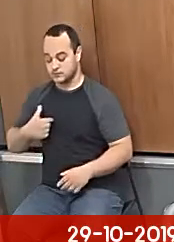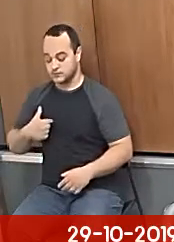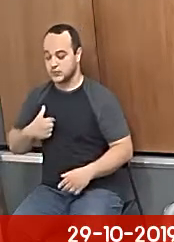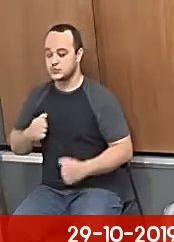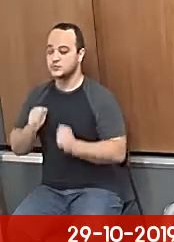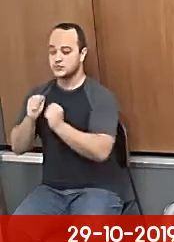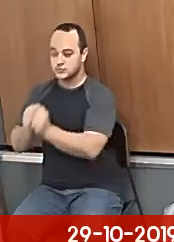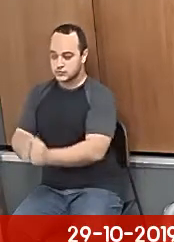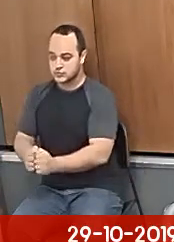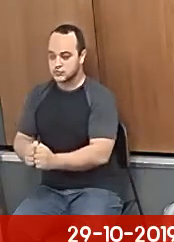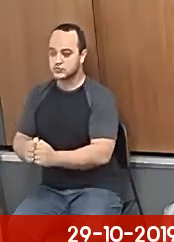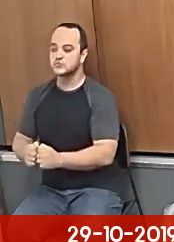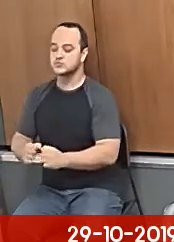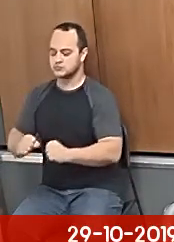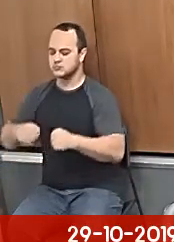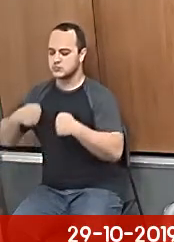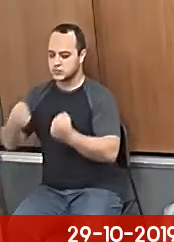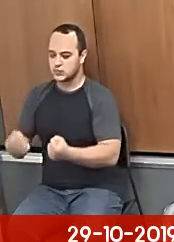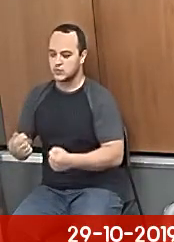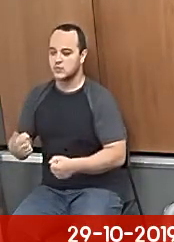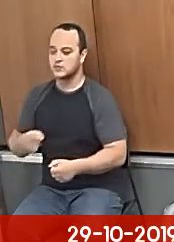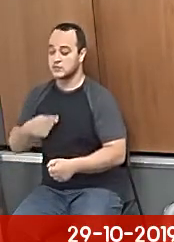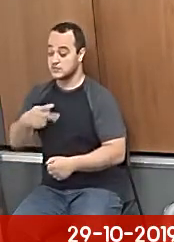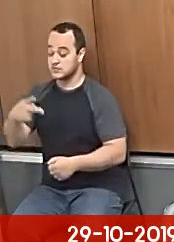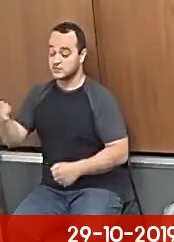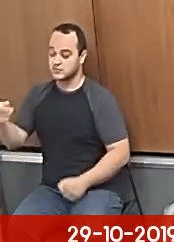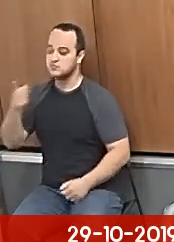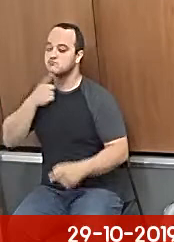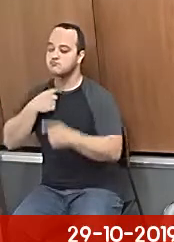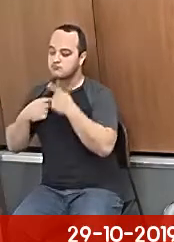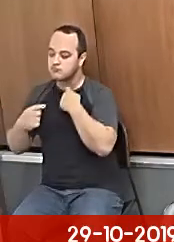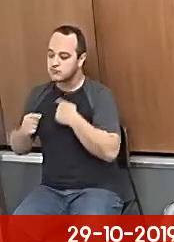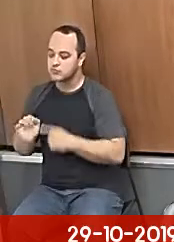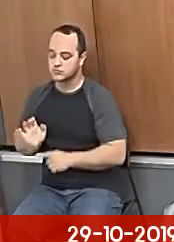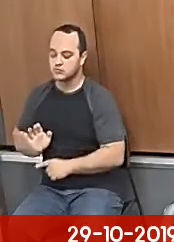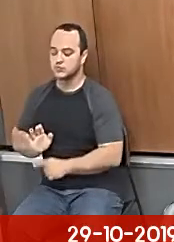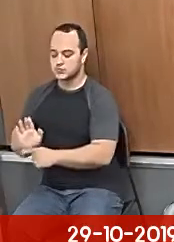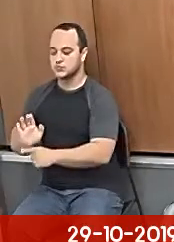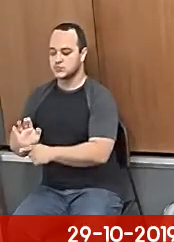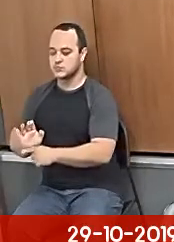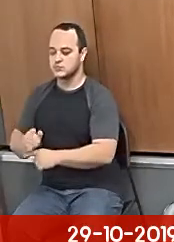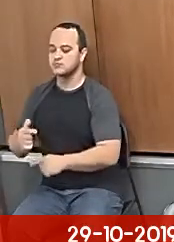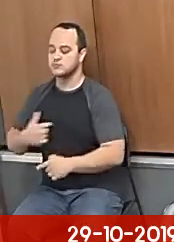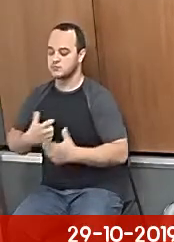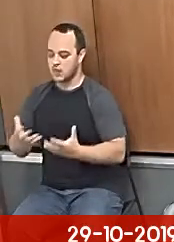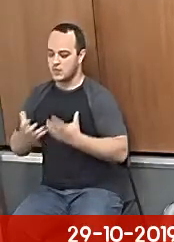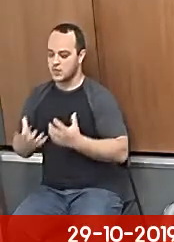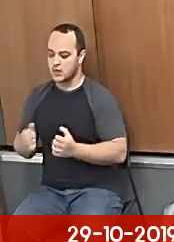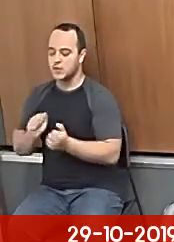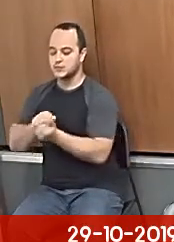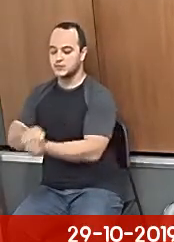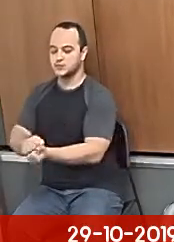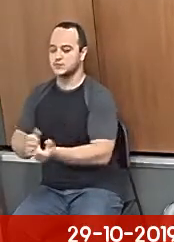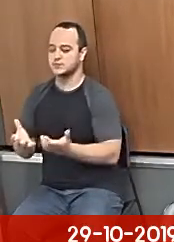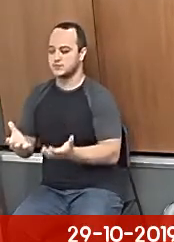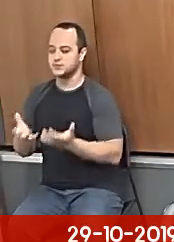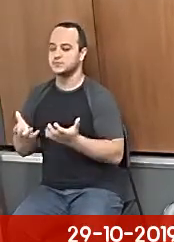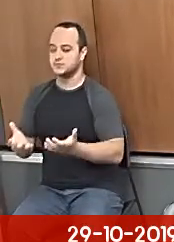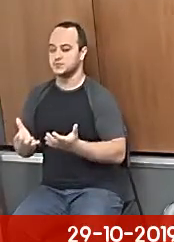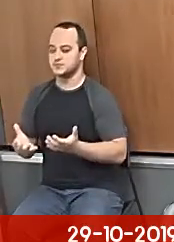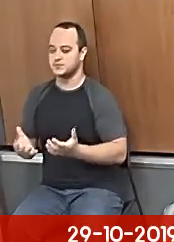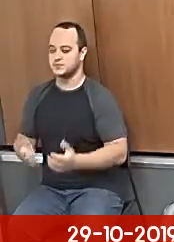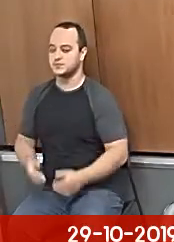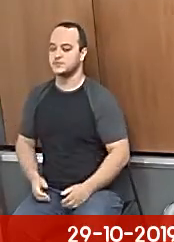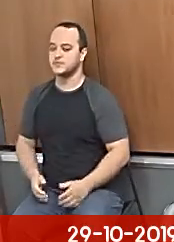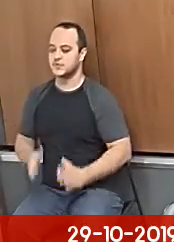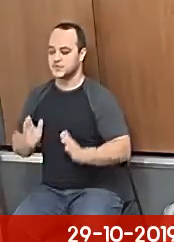né, encaminhar essas demandas que vocês têm desejo, falar que podem contar comigo, né, esse apoio. Já tivemos um primeiro contato